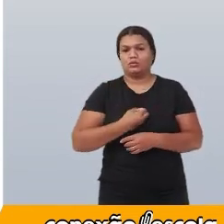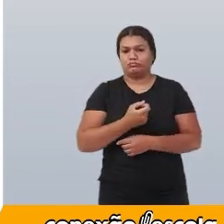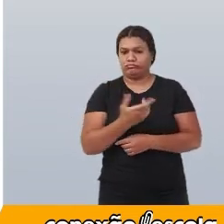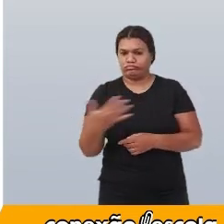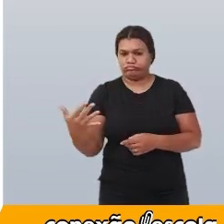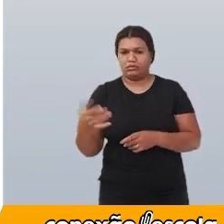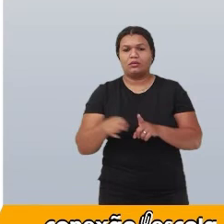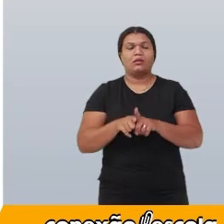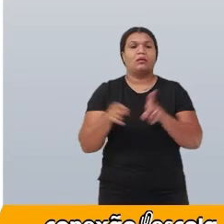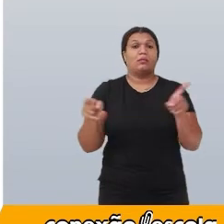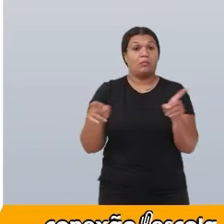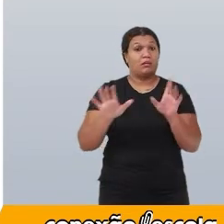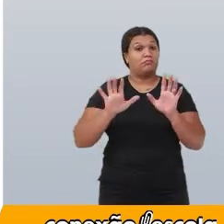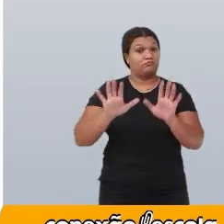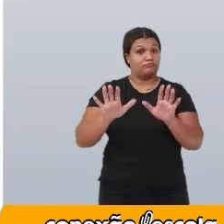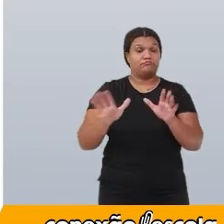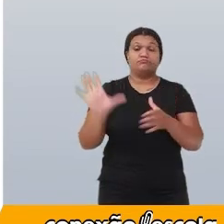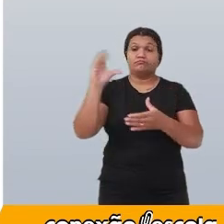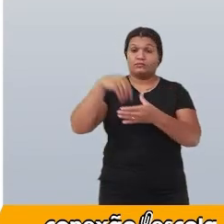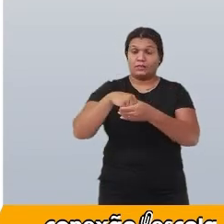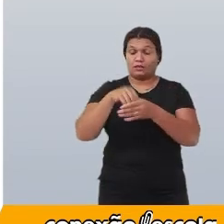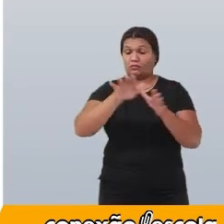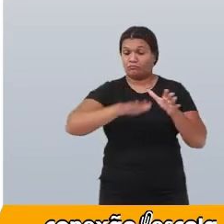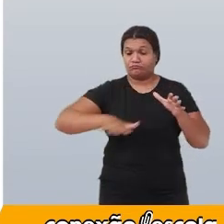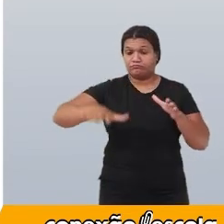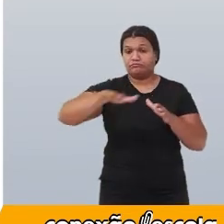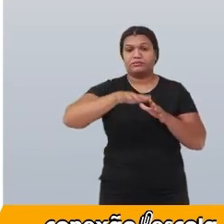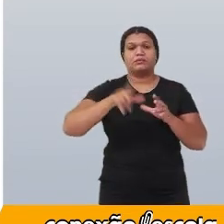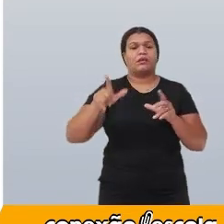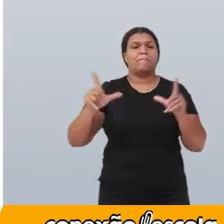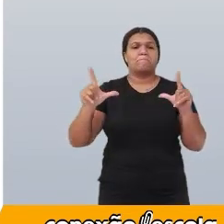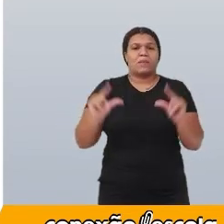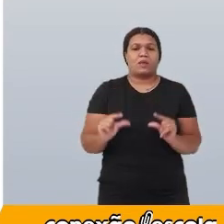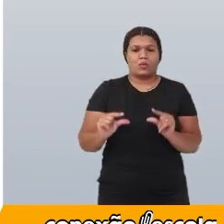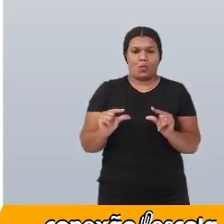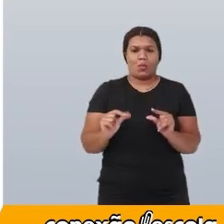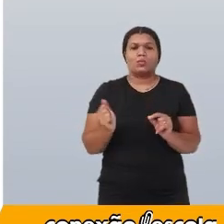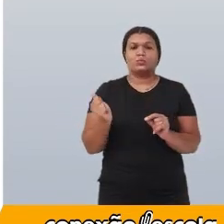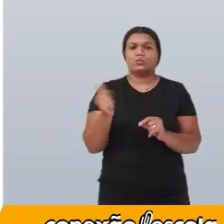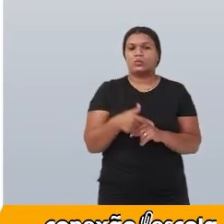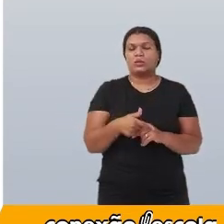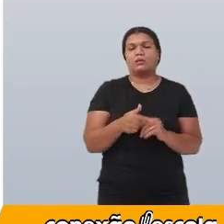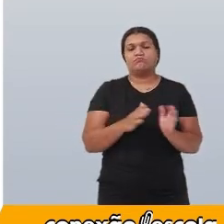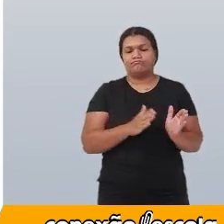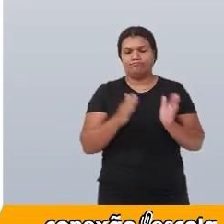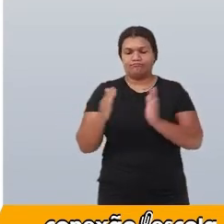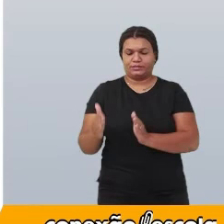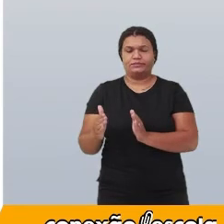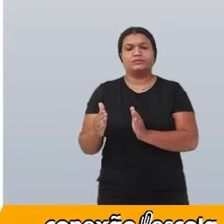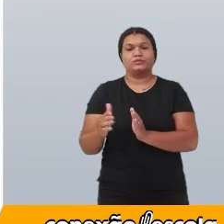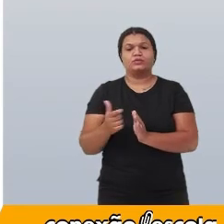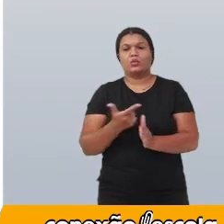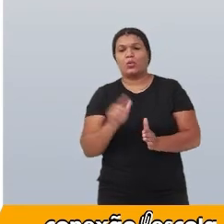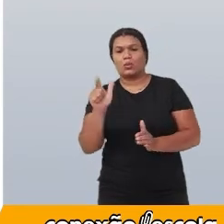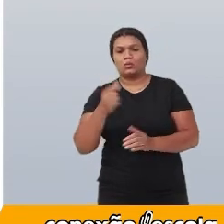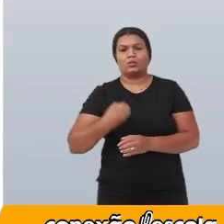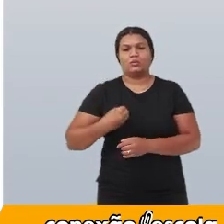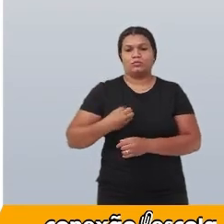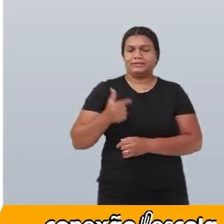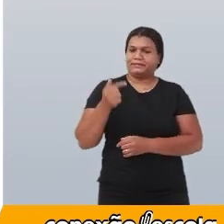No entanto, a parte inteira dele é menor que a parte inteira do